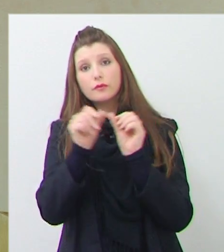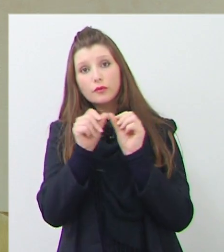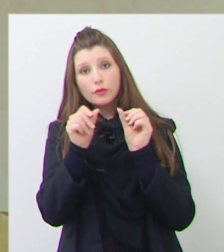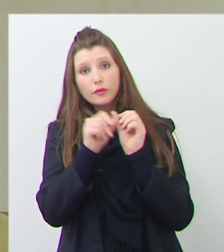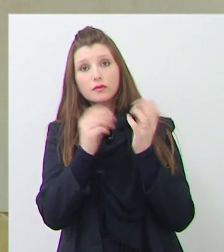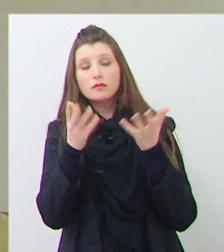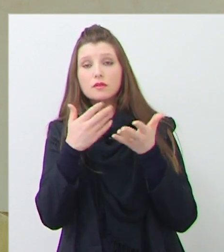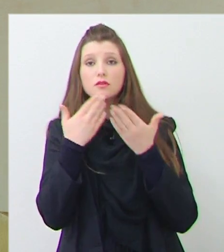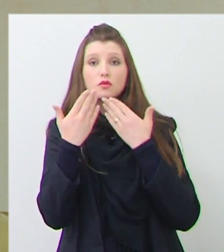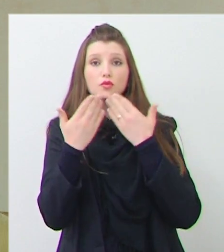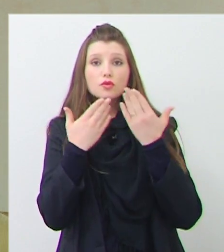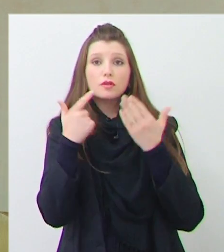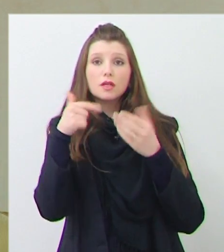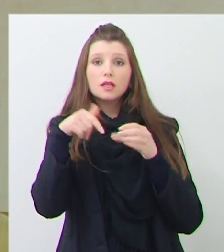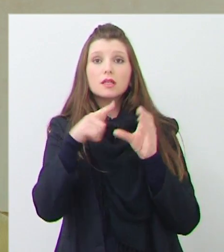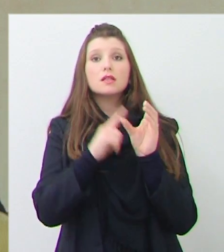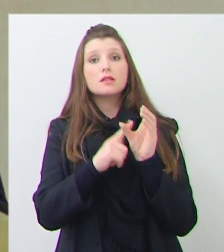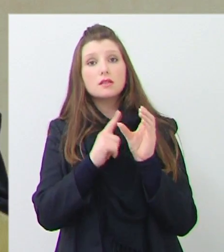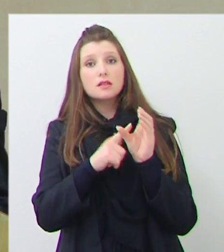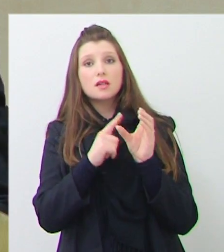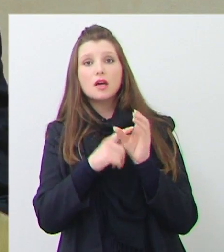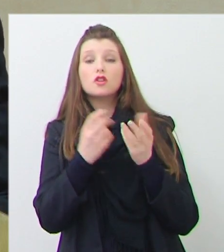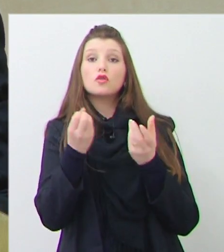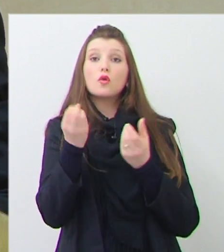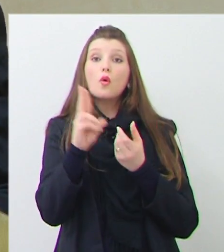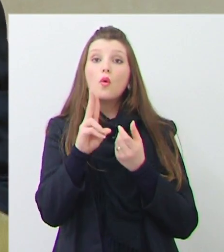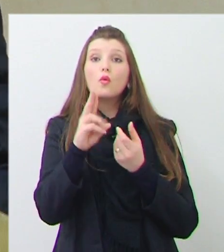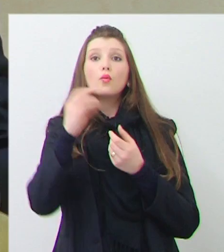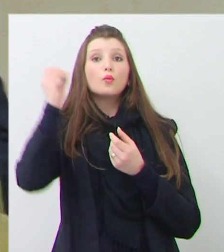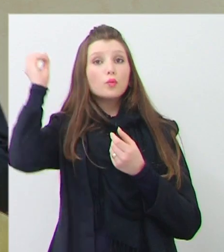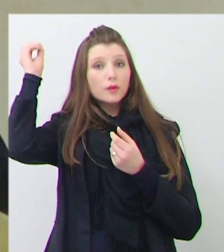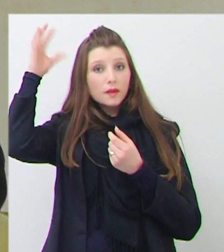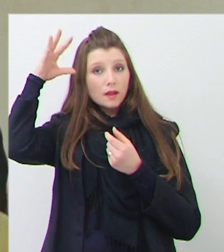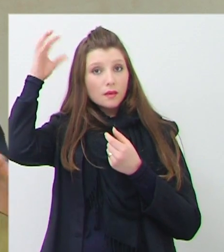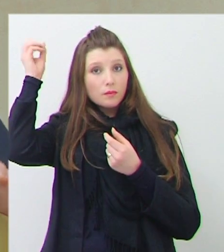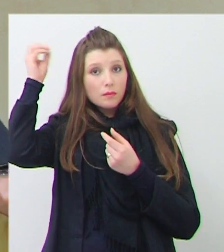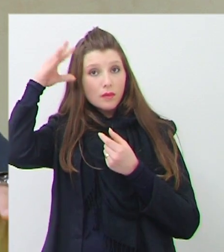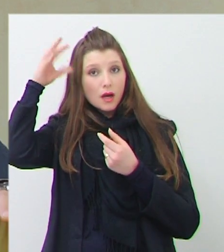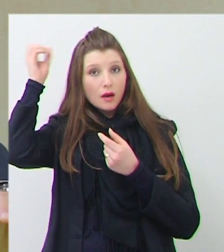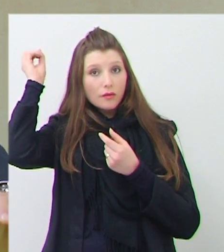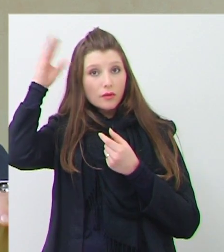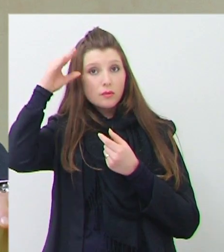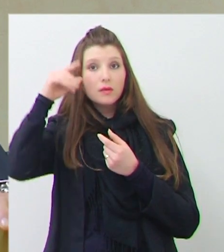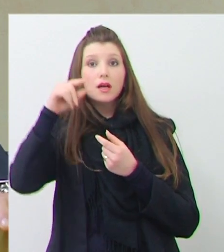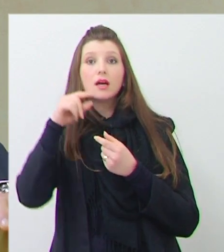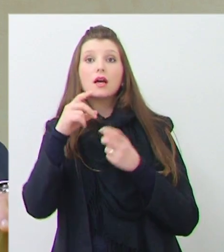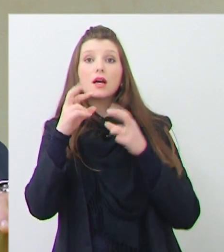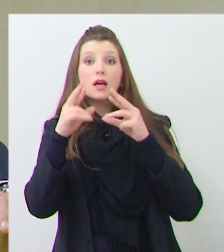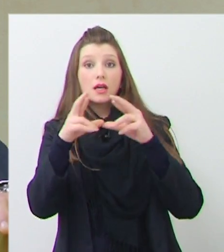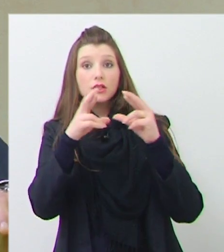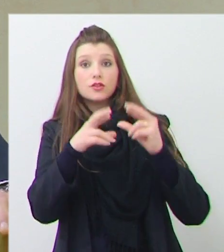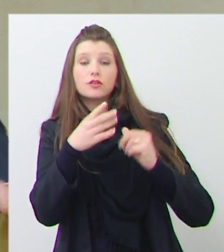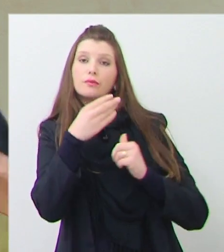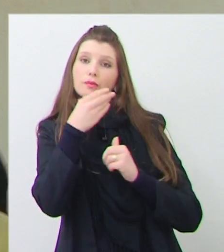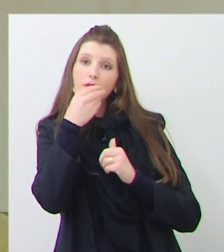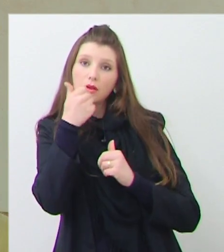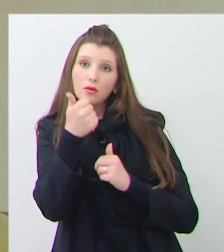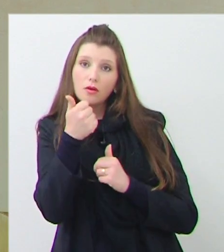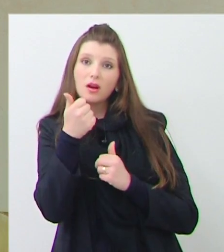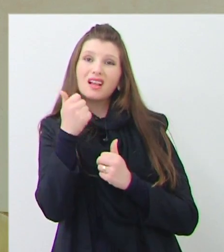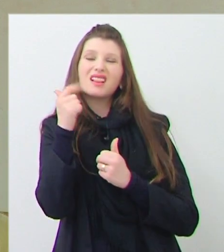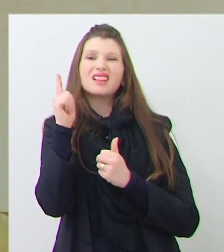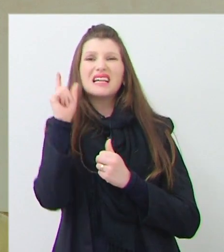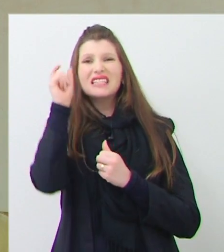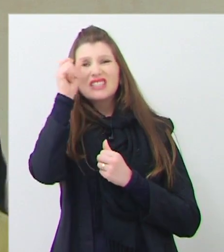nessa cidade, ou até mesmo um semáforo que possa favorecer aquela região onde tem essa dificuldade